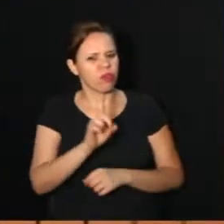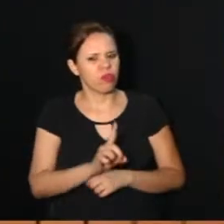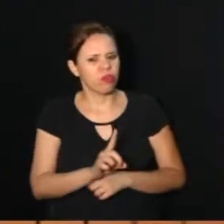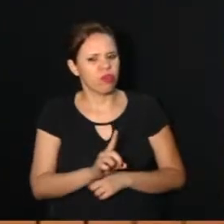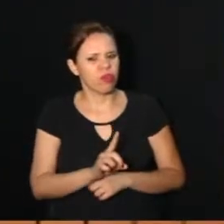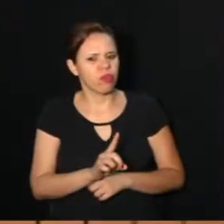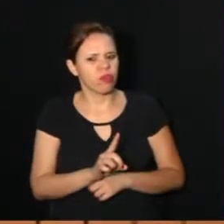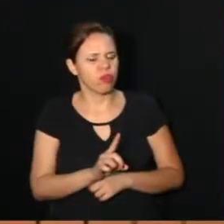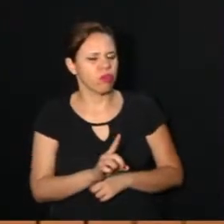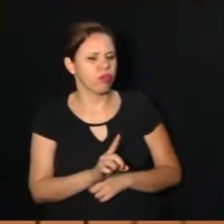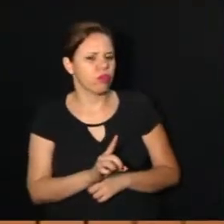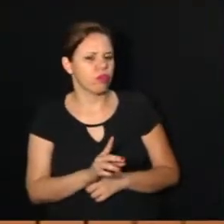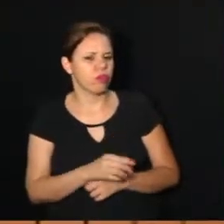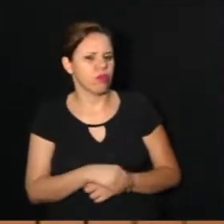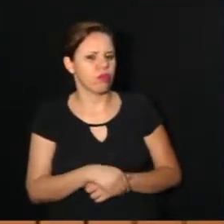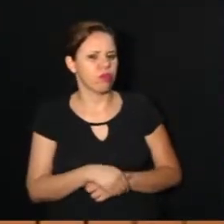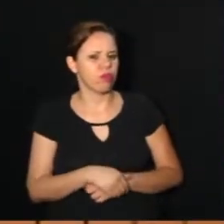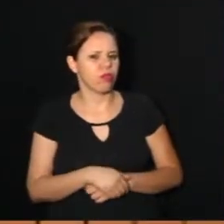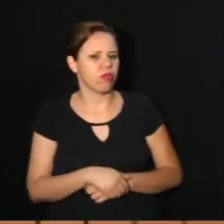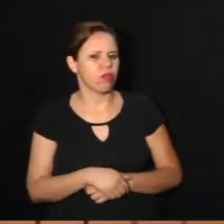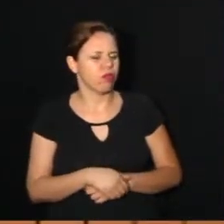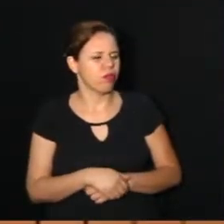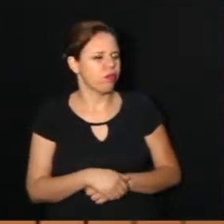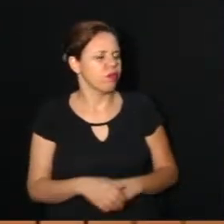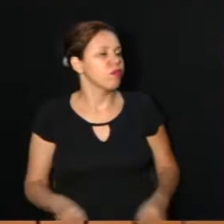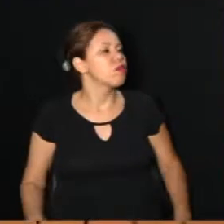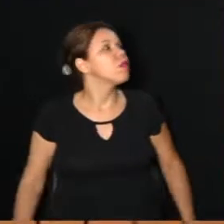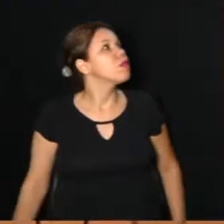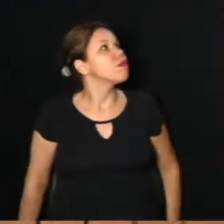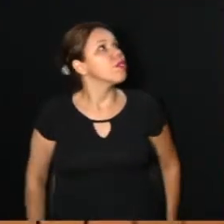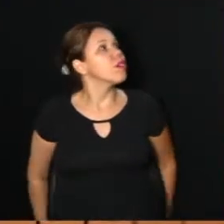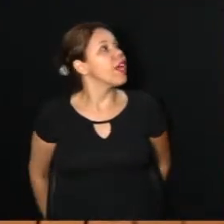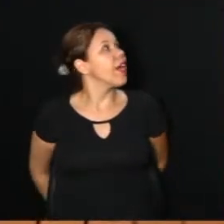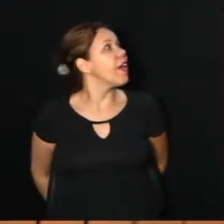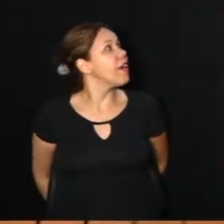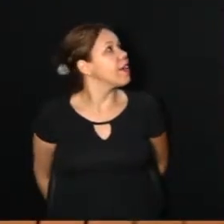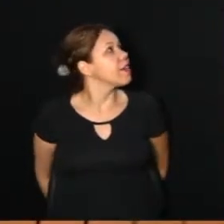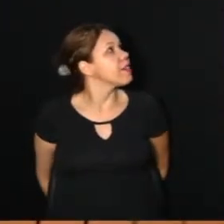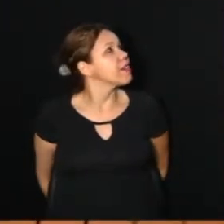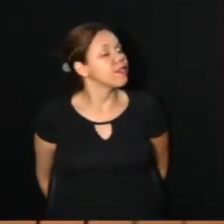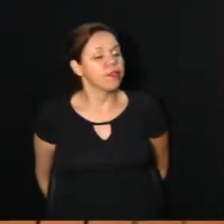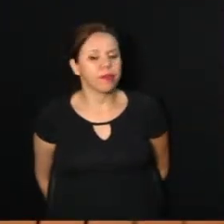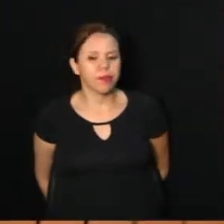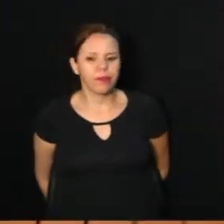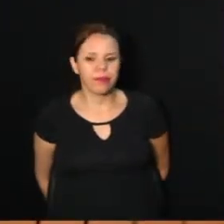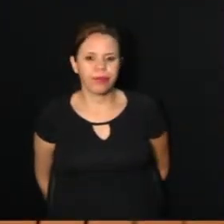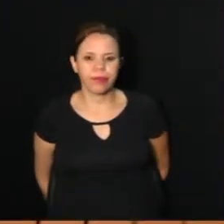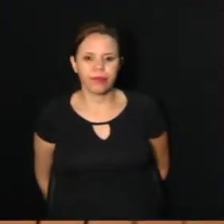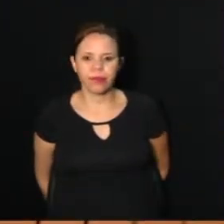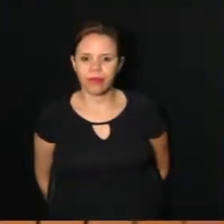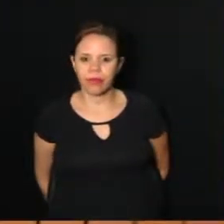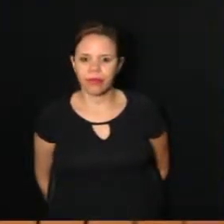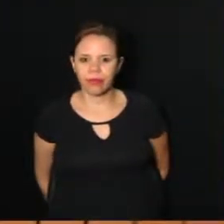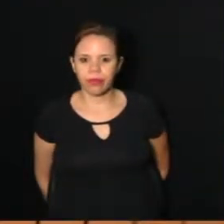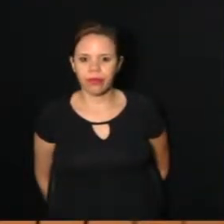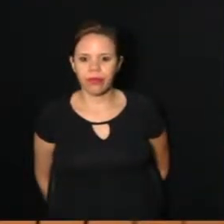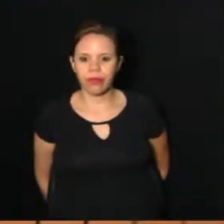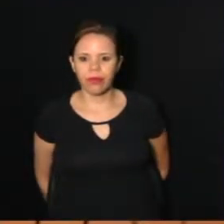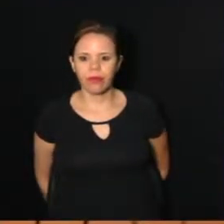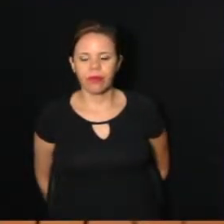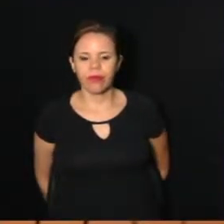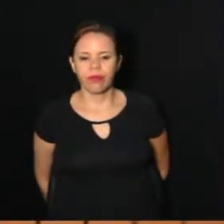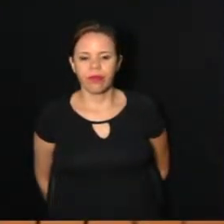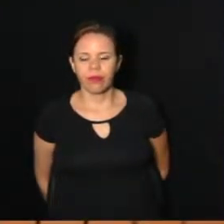incomodidade, aqueles que fossem classificados como baixa incomodidade, nós iríamos mudar a maneira pela qual tratá-los com